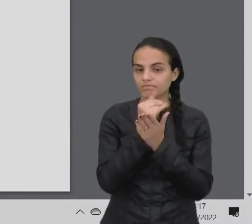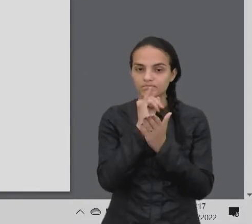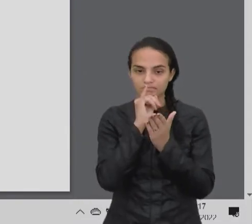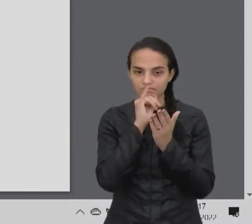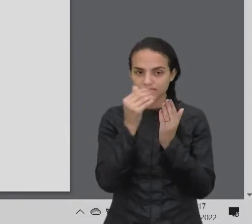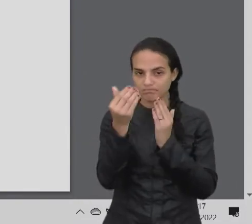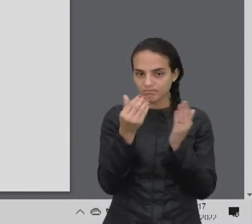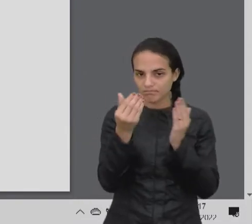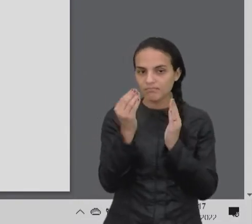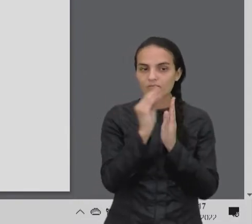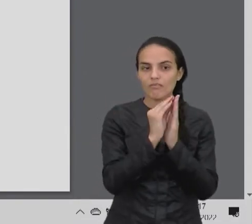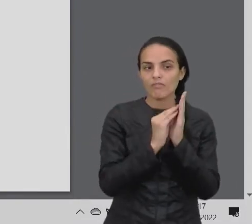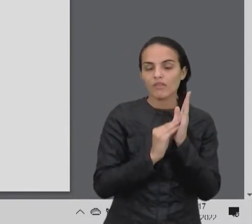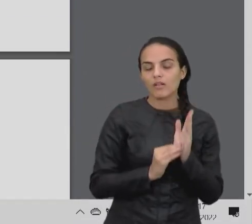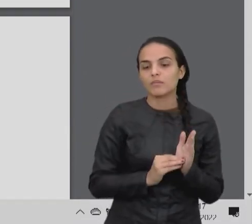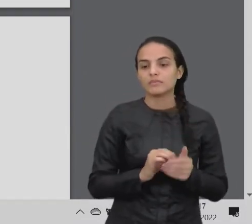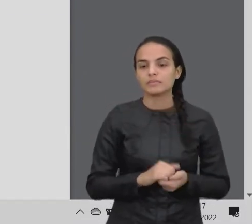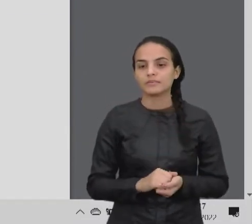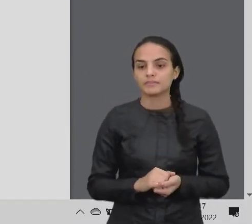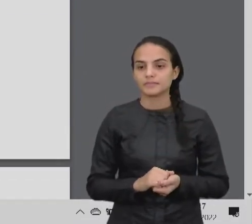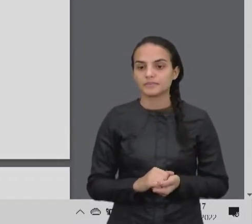ilustrações, tá? Porque assim,